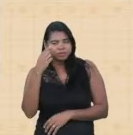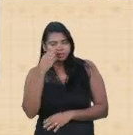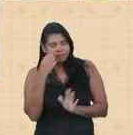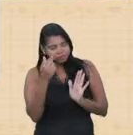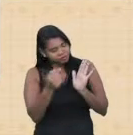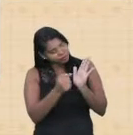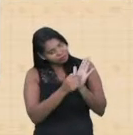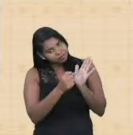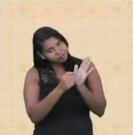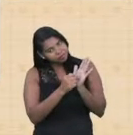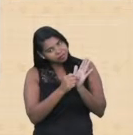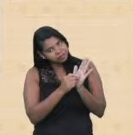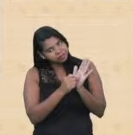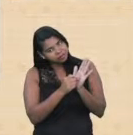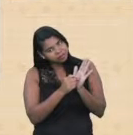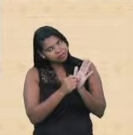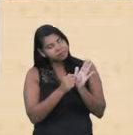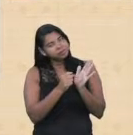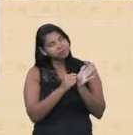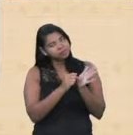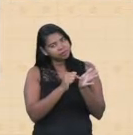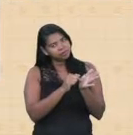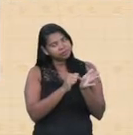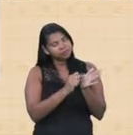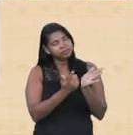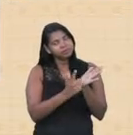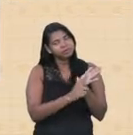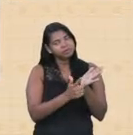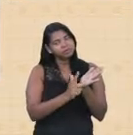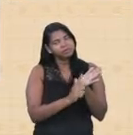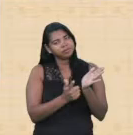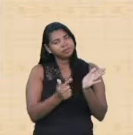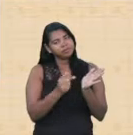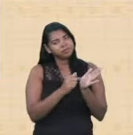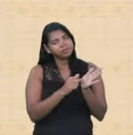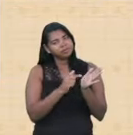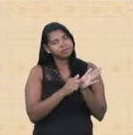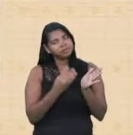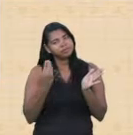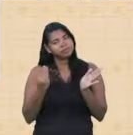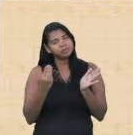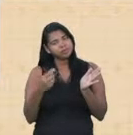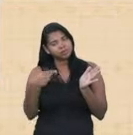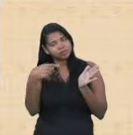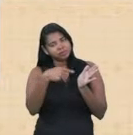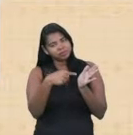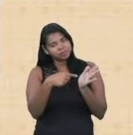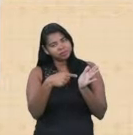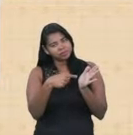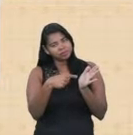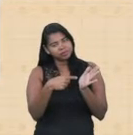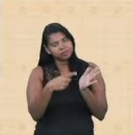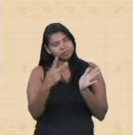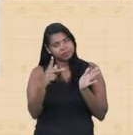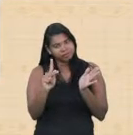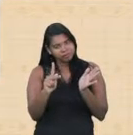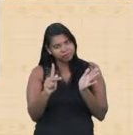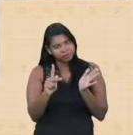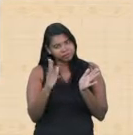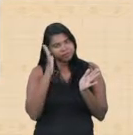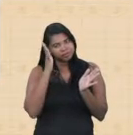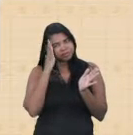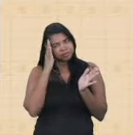vai deitar a sua mão sobre o papel e vai estar como se ele estivesse apontando para você. Em seguida, o